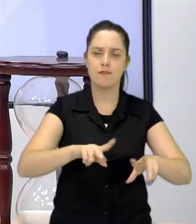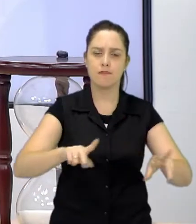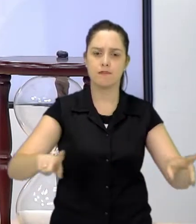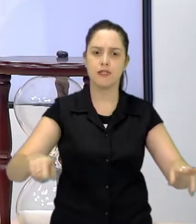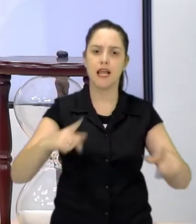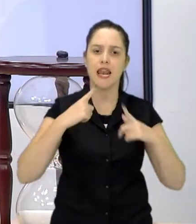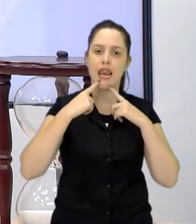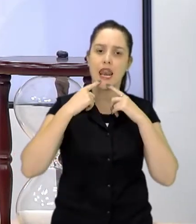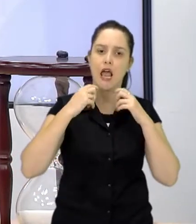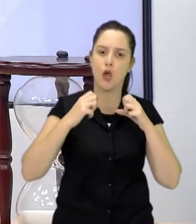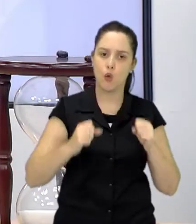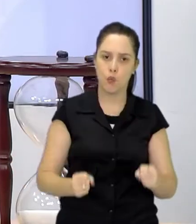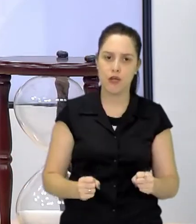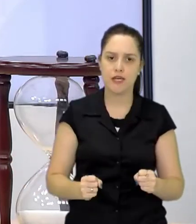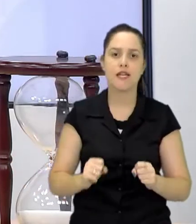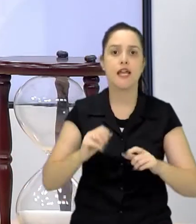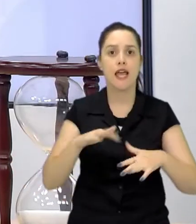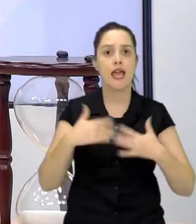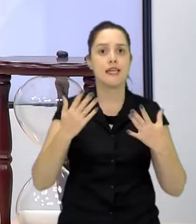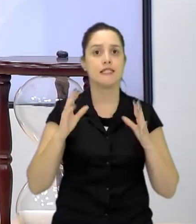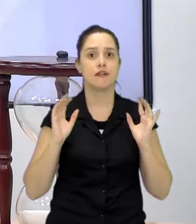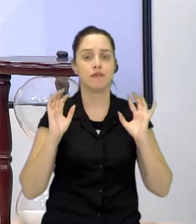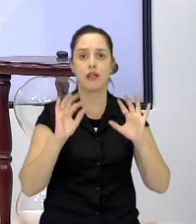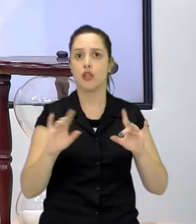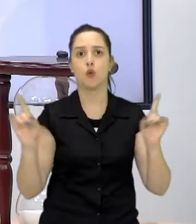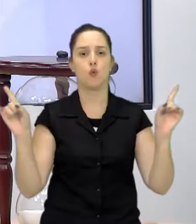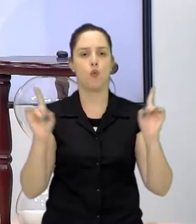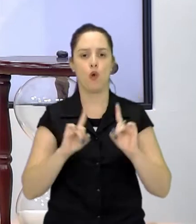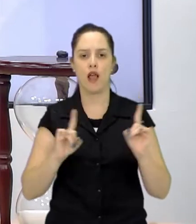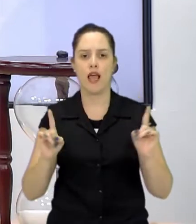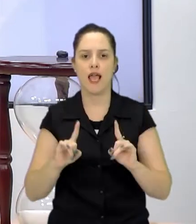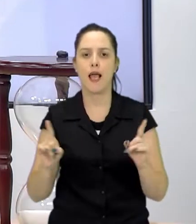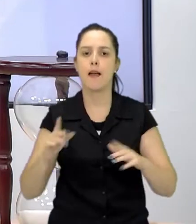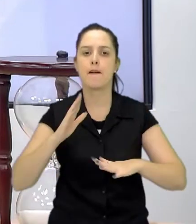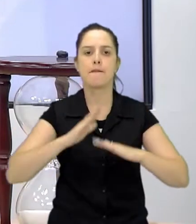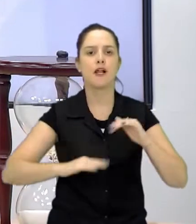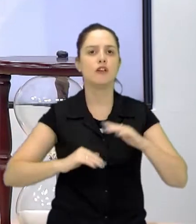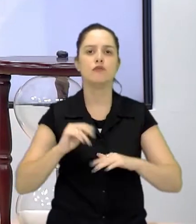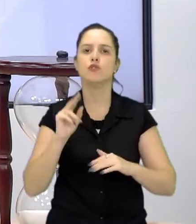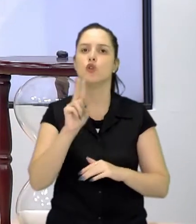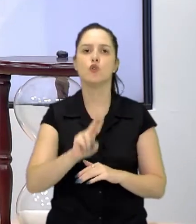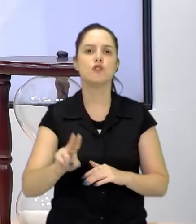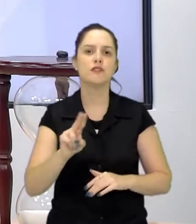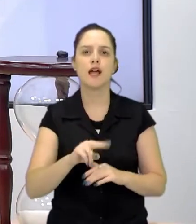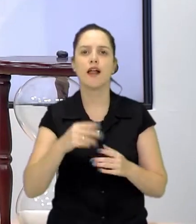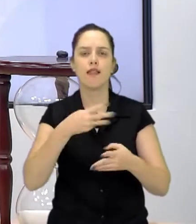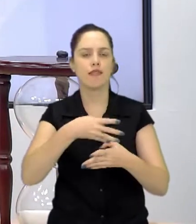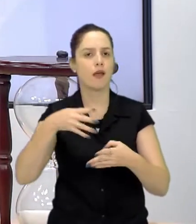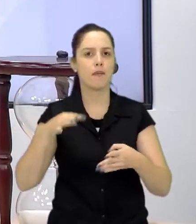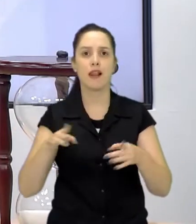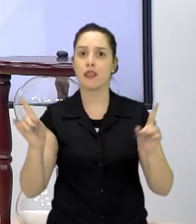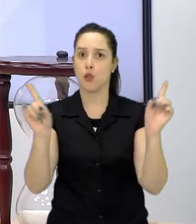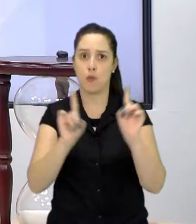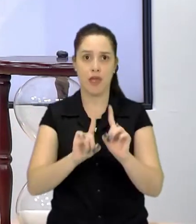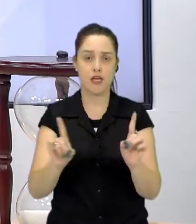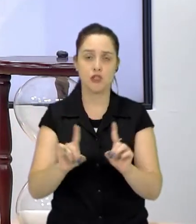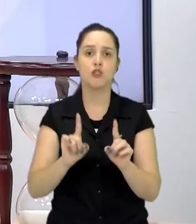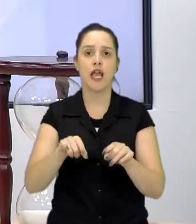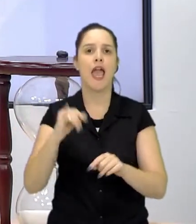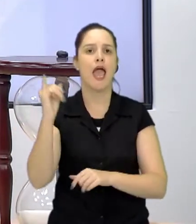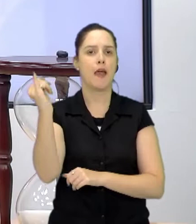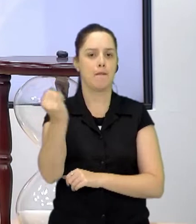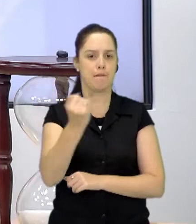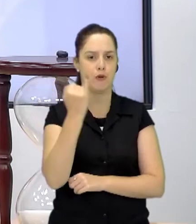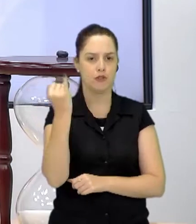língua. E eu sempre falo para eles, não é que não é mais para utilizar a norma padrão, não é isso. É importante